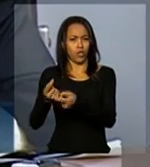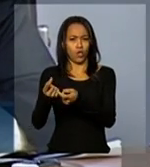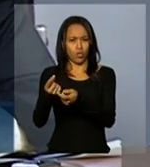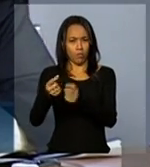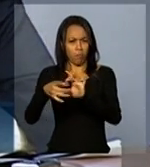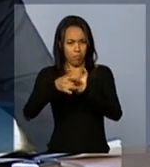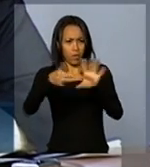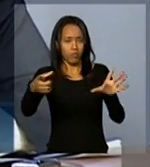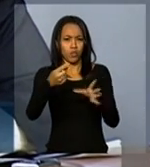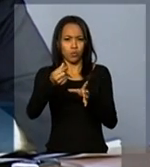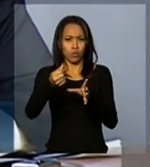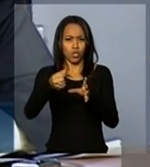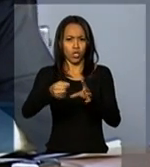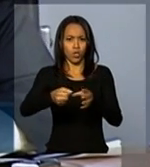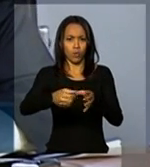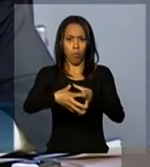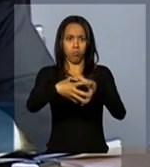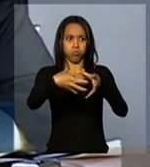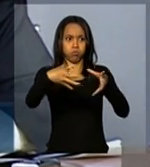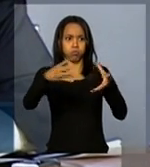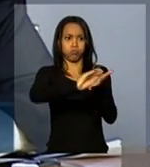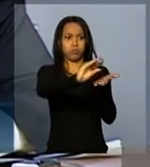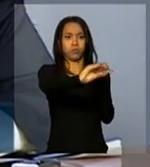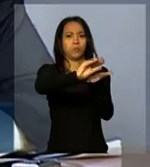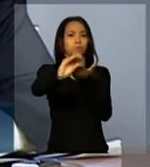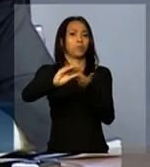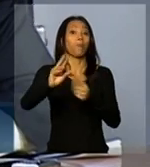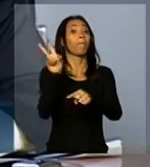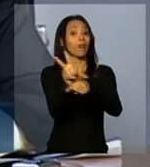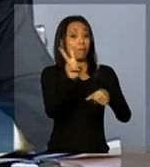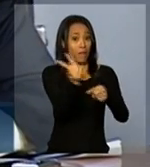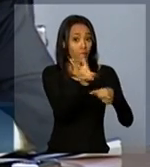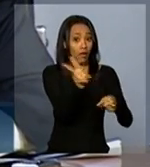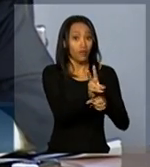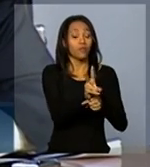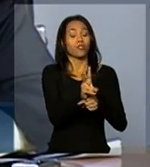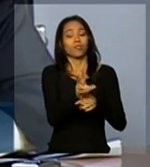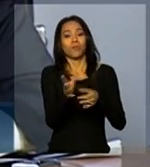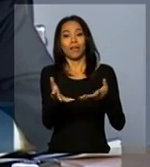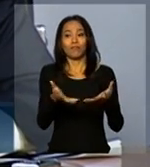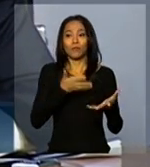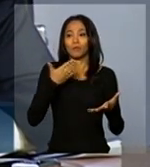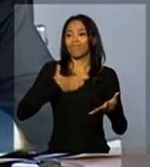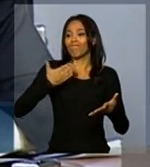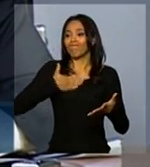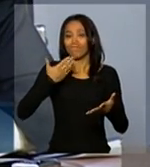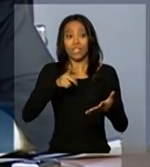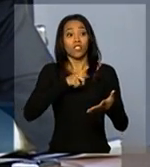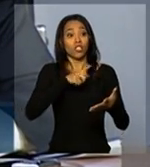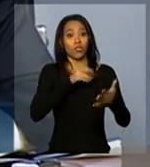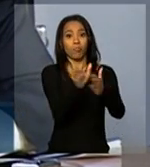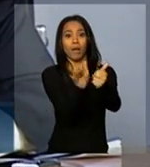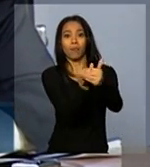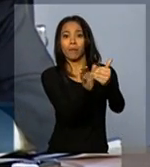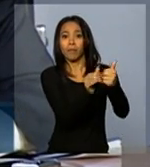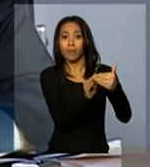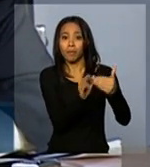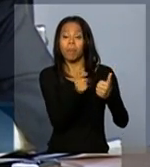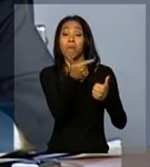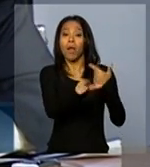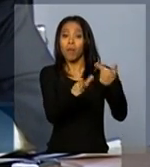volume grande de financiamento, de modo que ficou aquém da demanda, havia demanda até para investimento